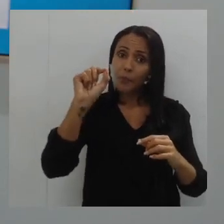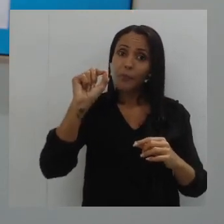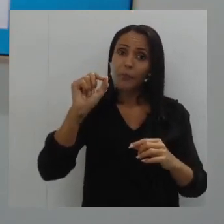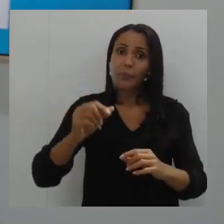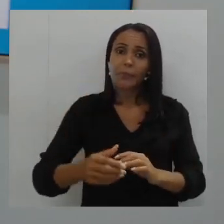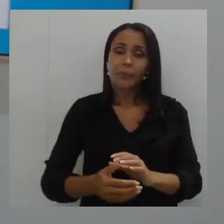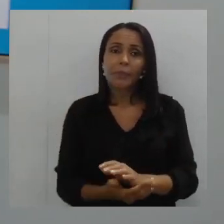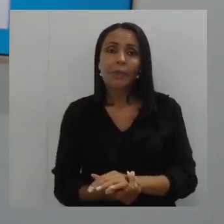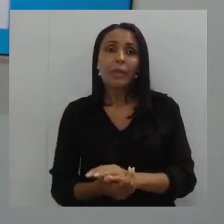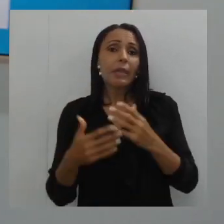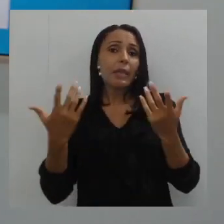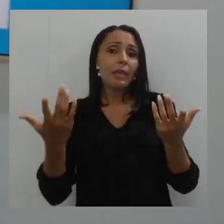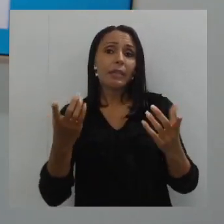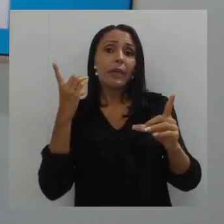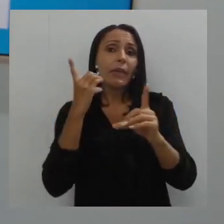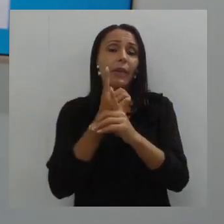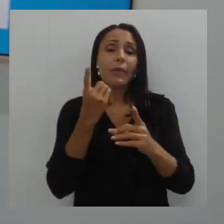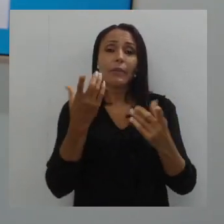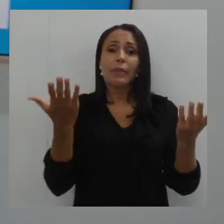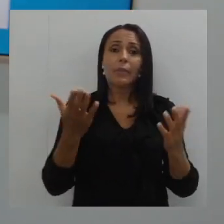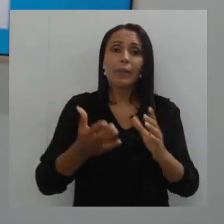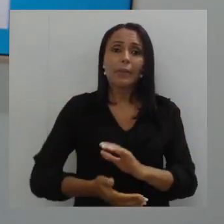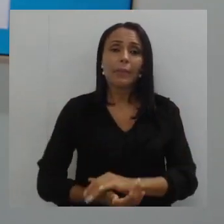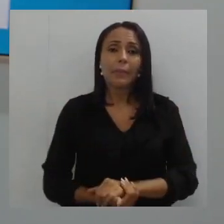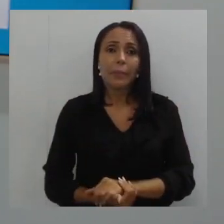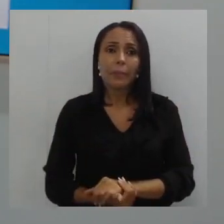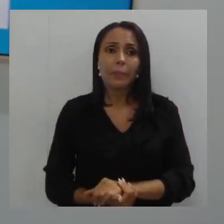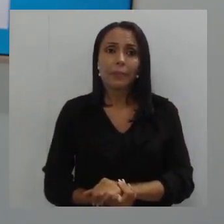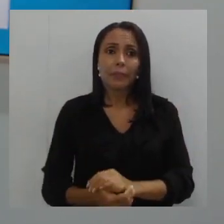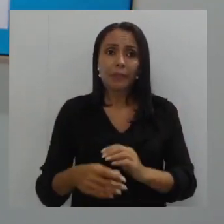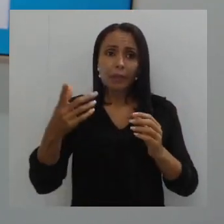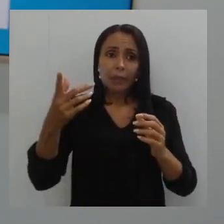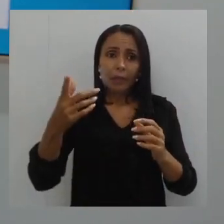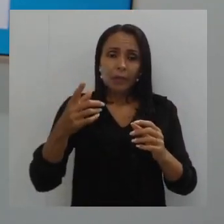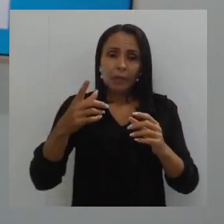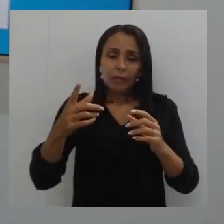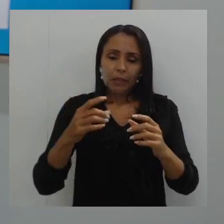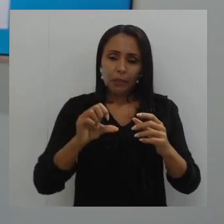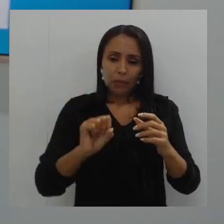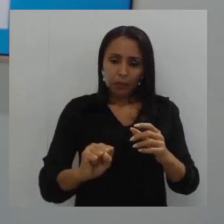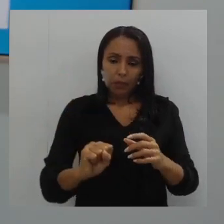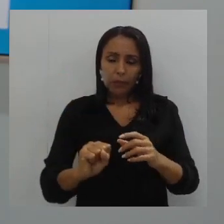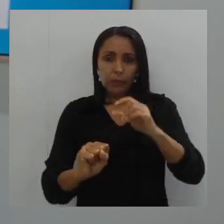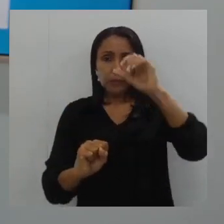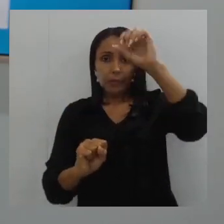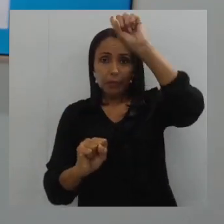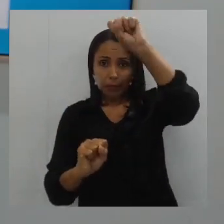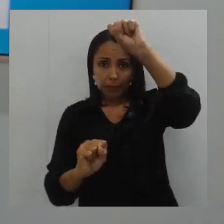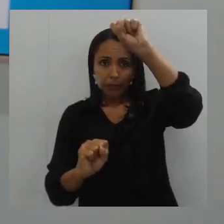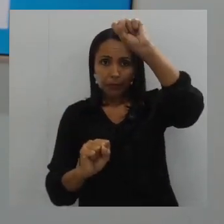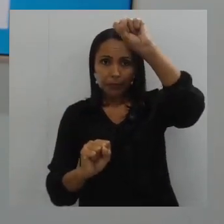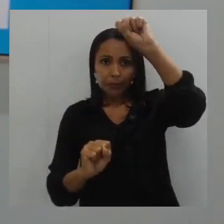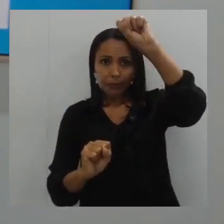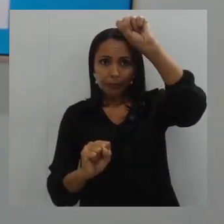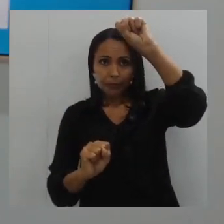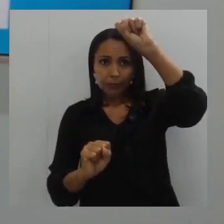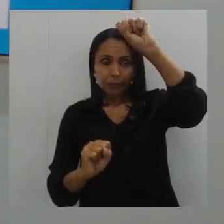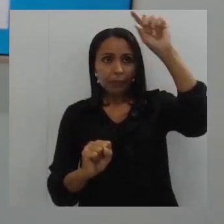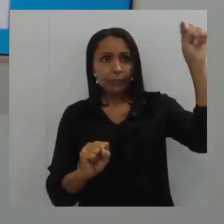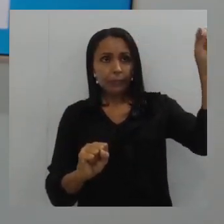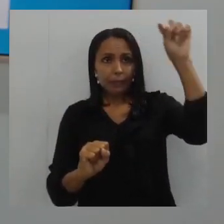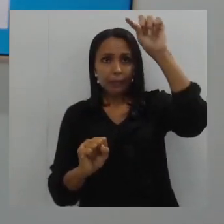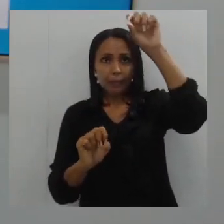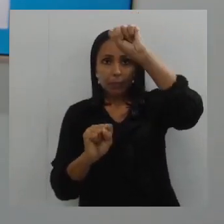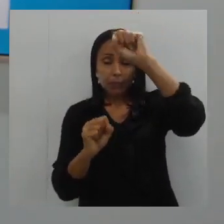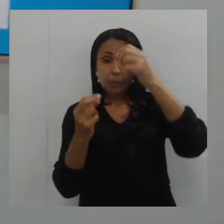os pontos que eu encontrei para esse triângulo? Eu encontrei o ponto 8 e 8, ó, 8 daqui com 8 daqui,